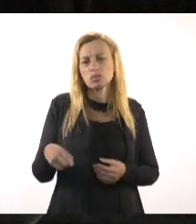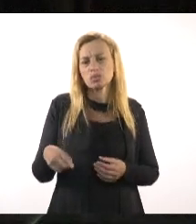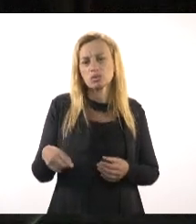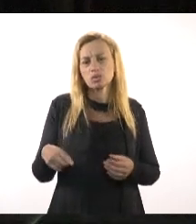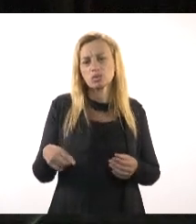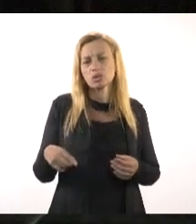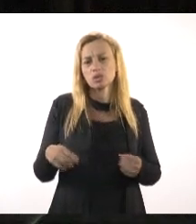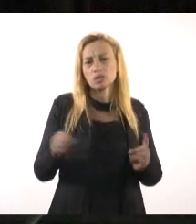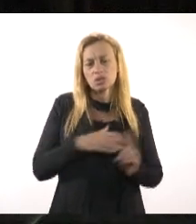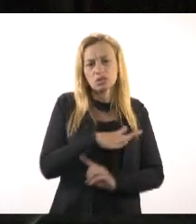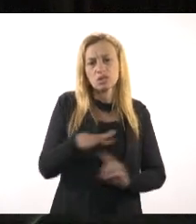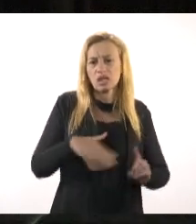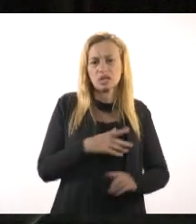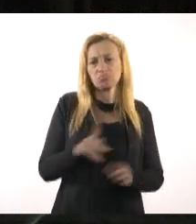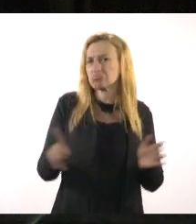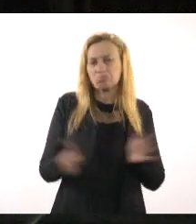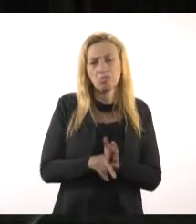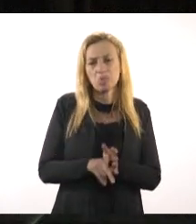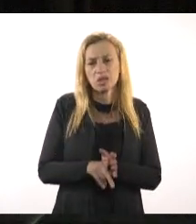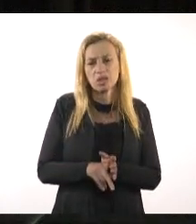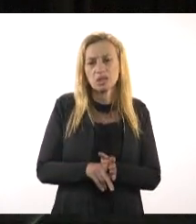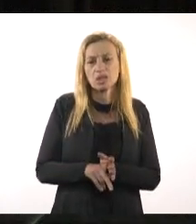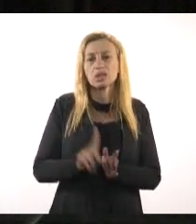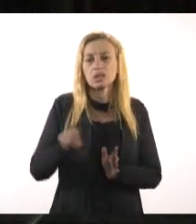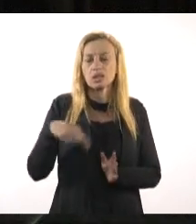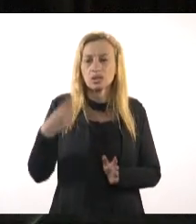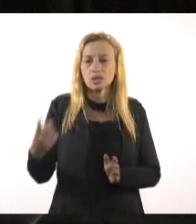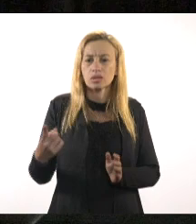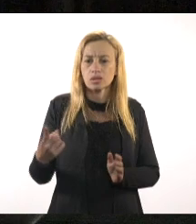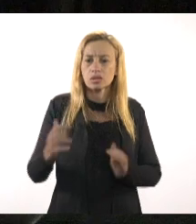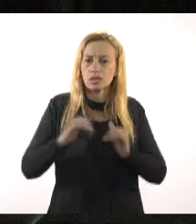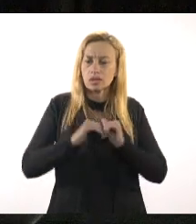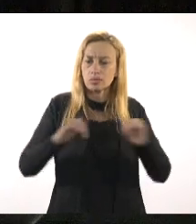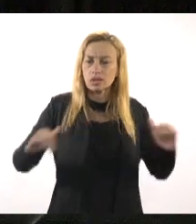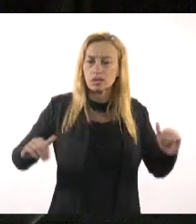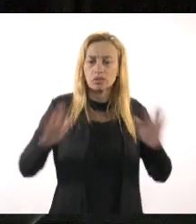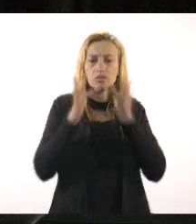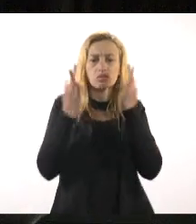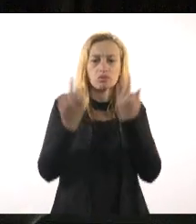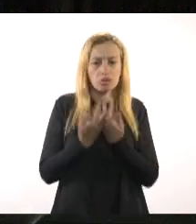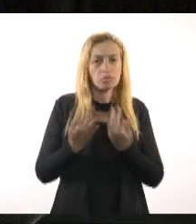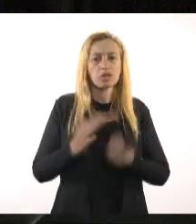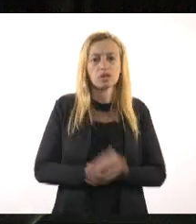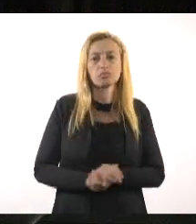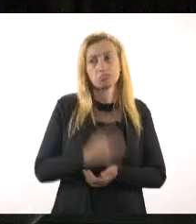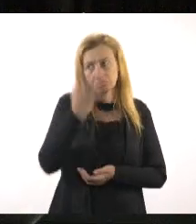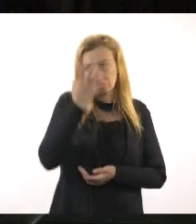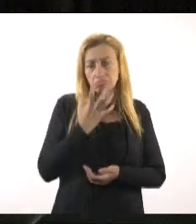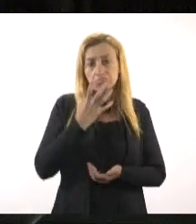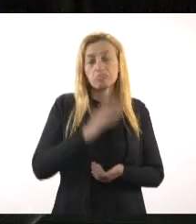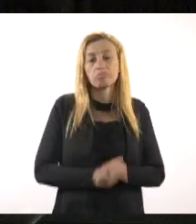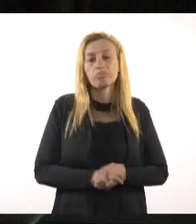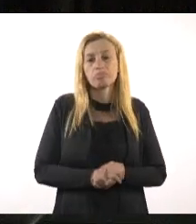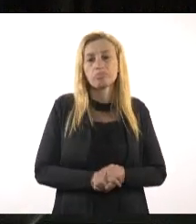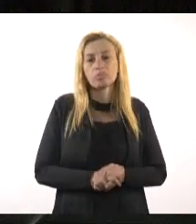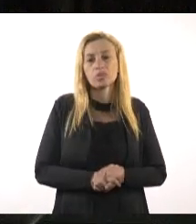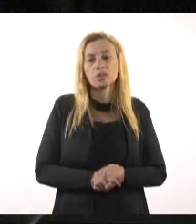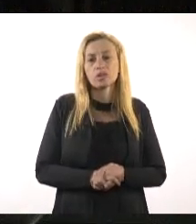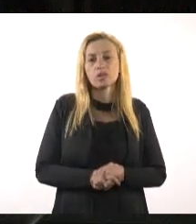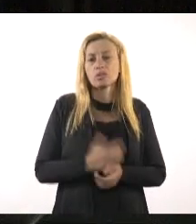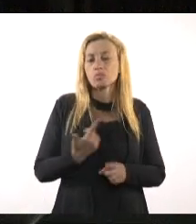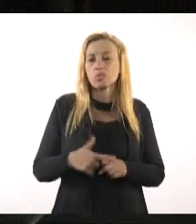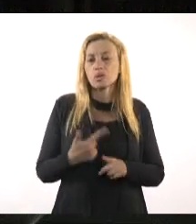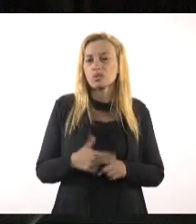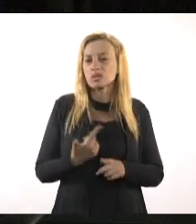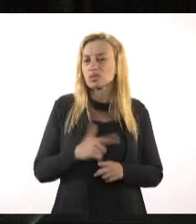fazem parte dela. Depois, a dissociação de famílias é uma coisa muito séria, porque você não tem nem... Como é